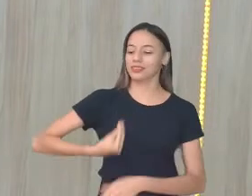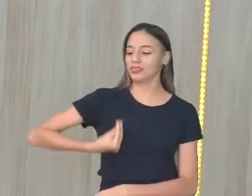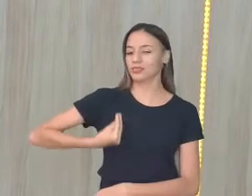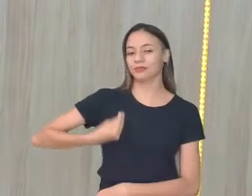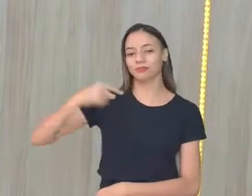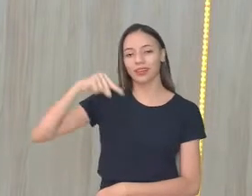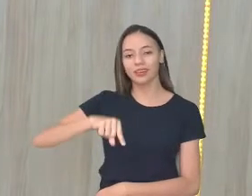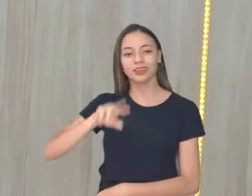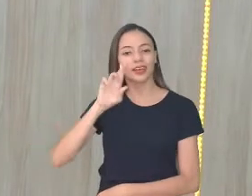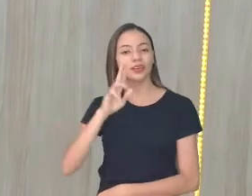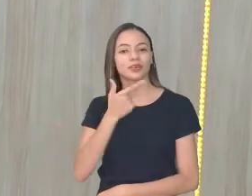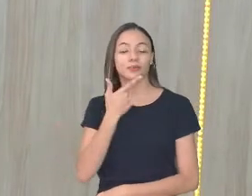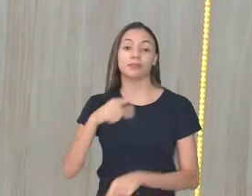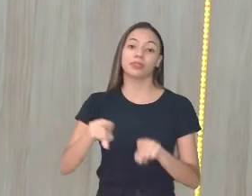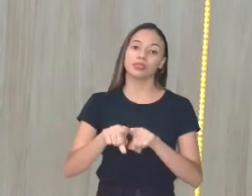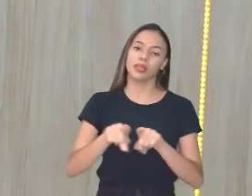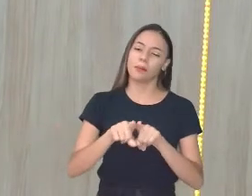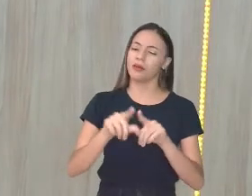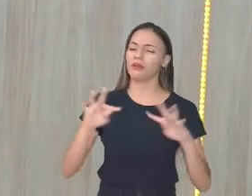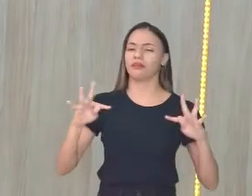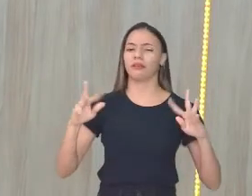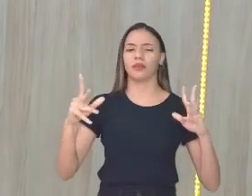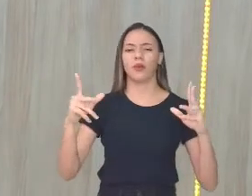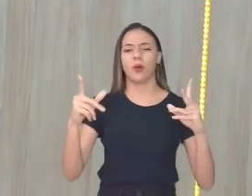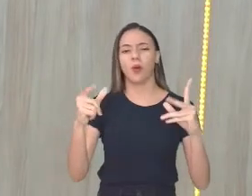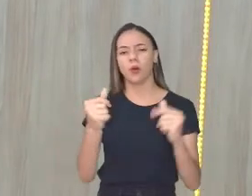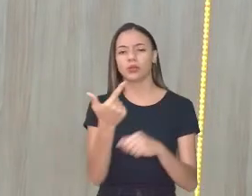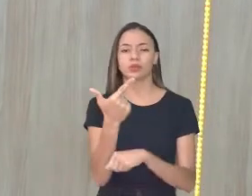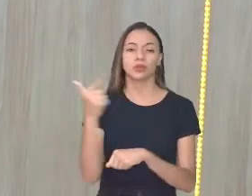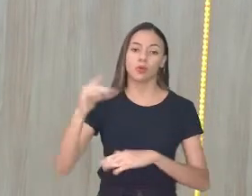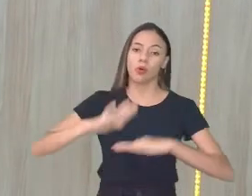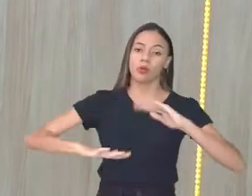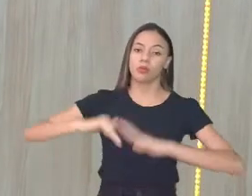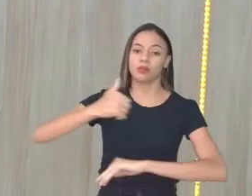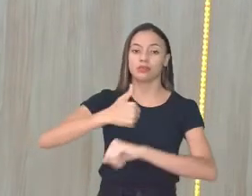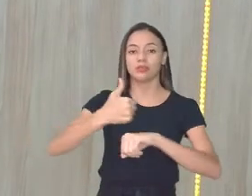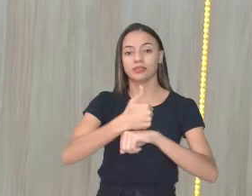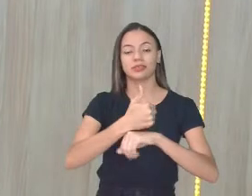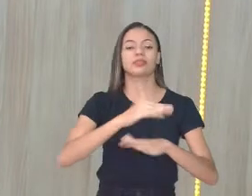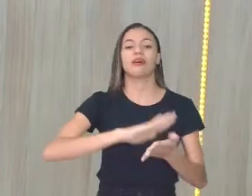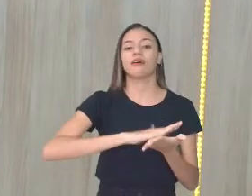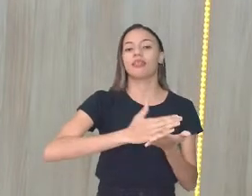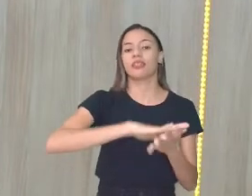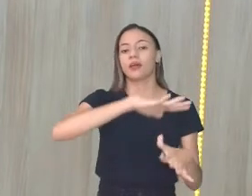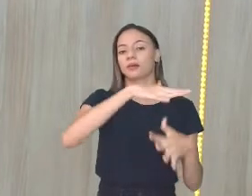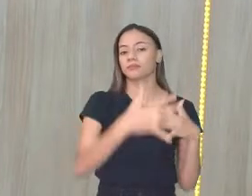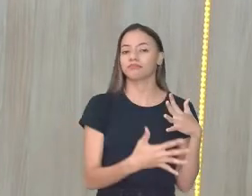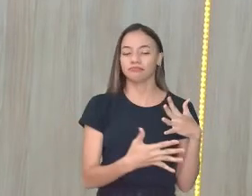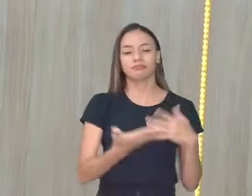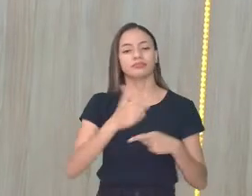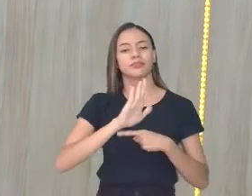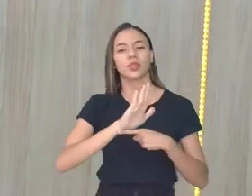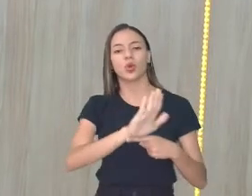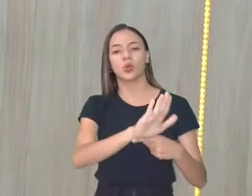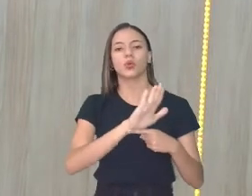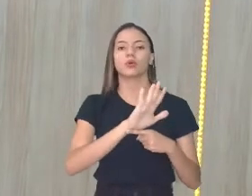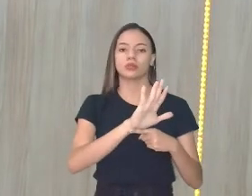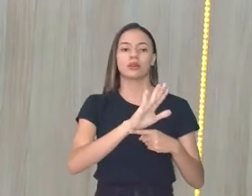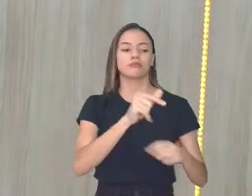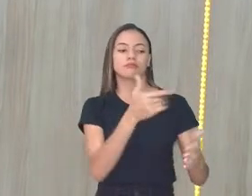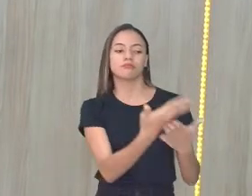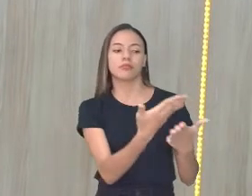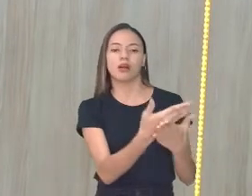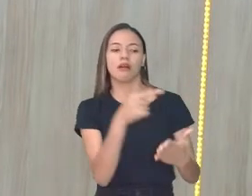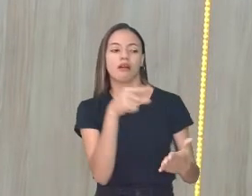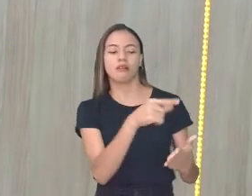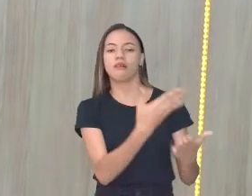aqui, como a gente tem também todos os outros e as outras intérpretes de Libras que nos ajudam na nossa aula para que ela